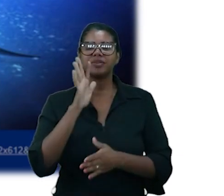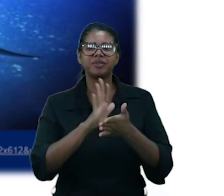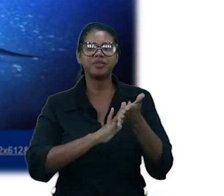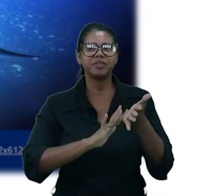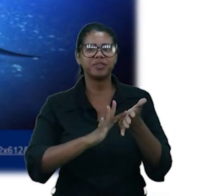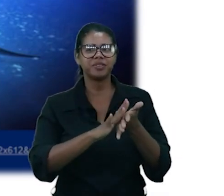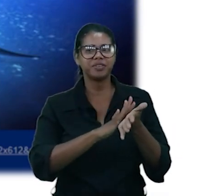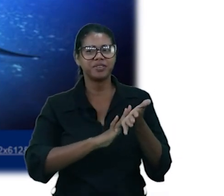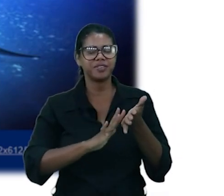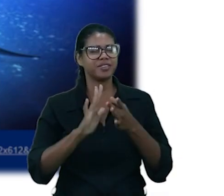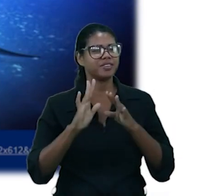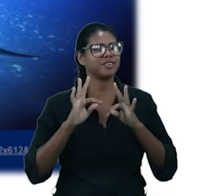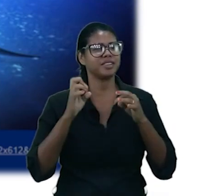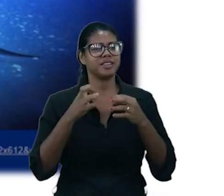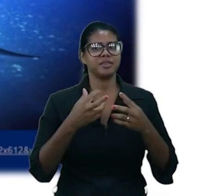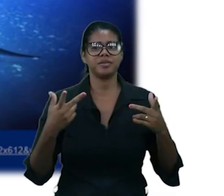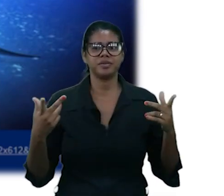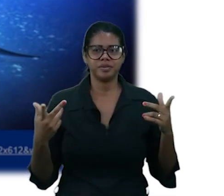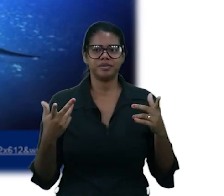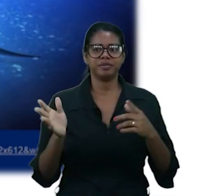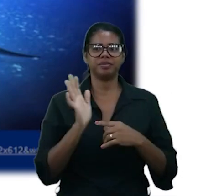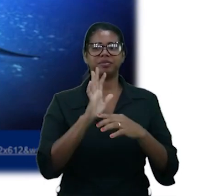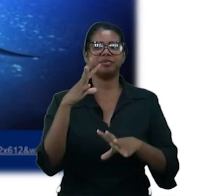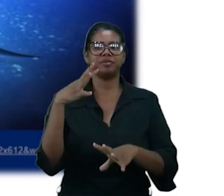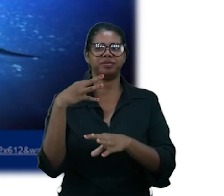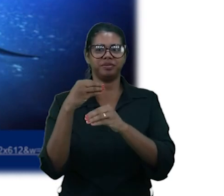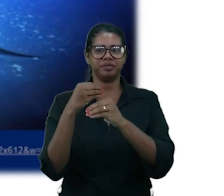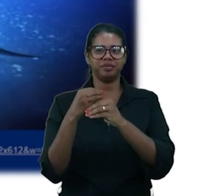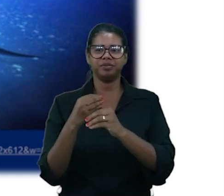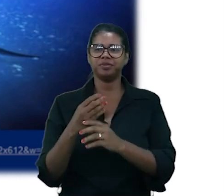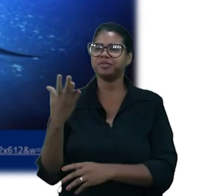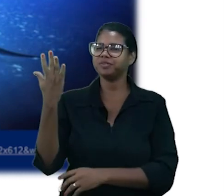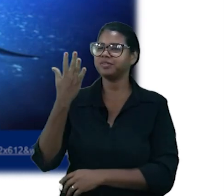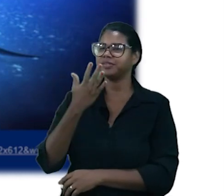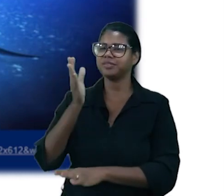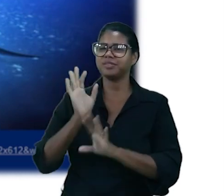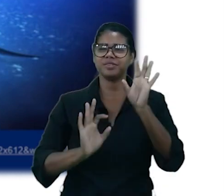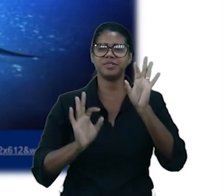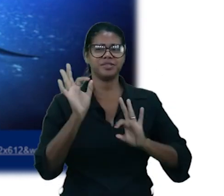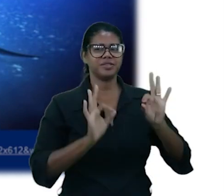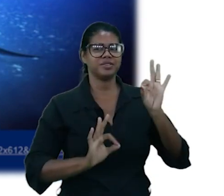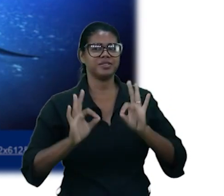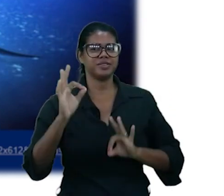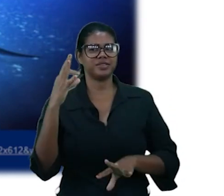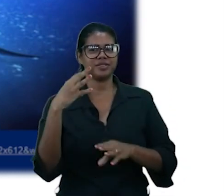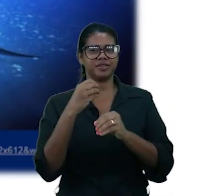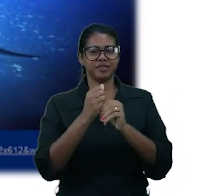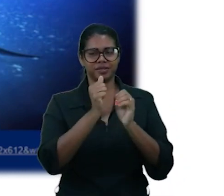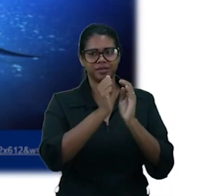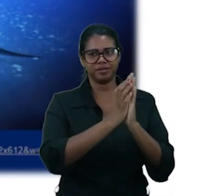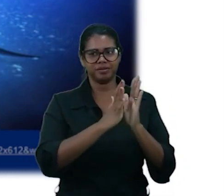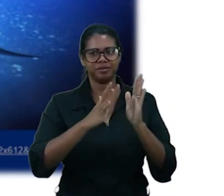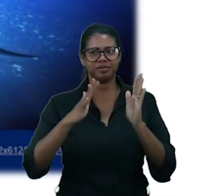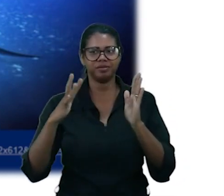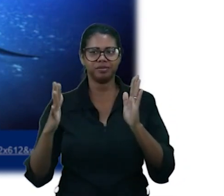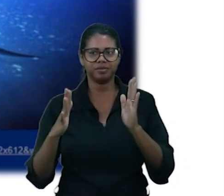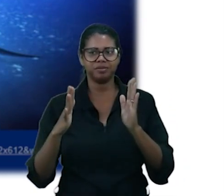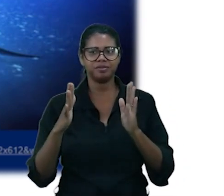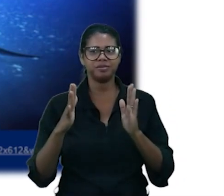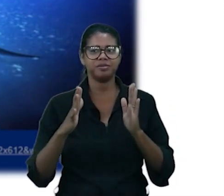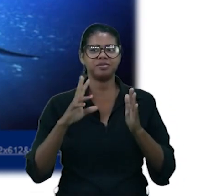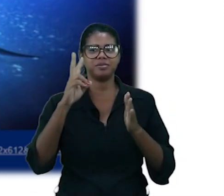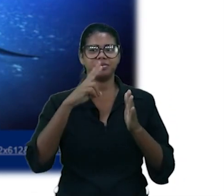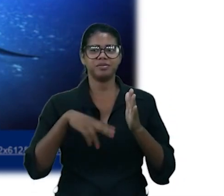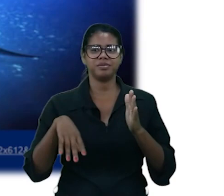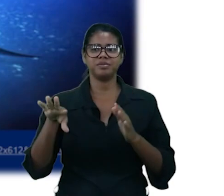texturas e toda uma configuração aparentemente organizada dentro de uma ordem, de uma lógica. Leiam-se aí